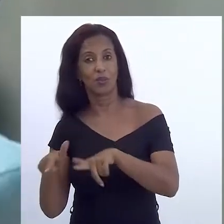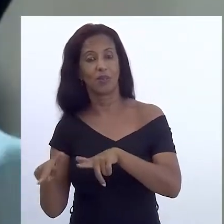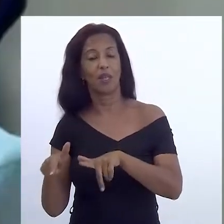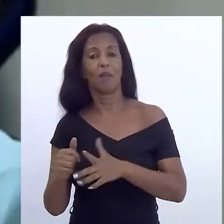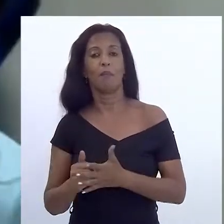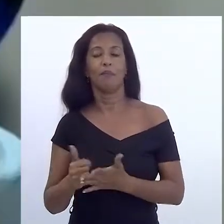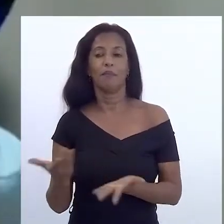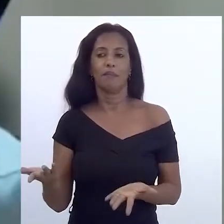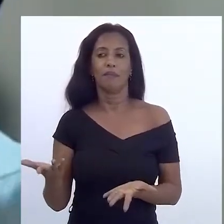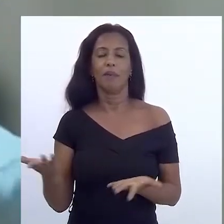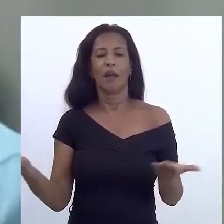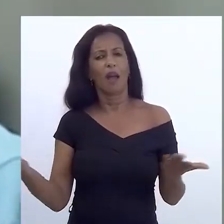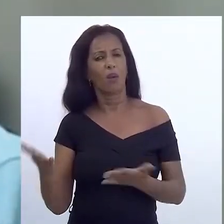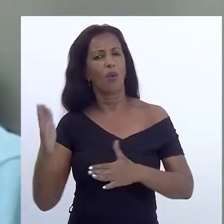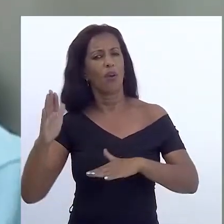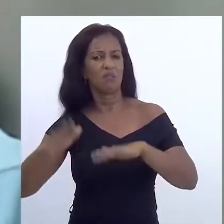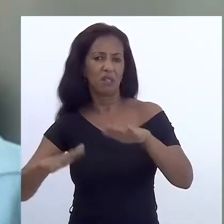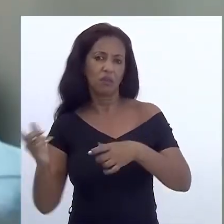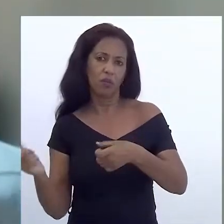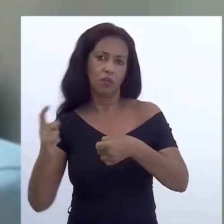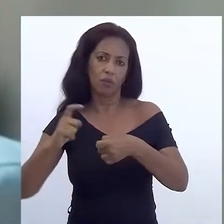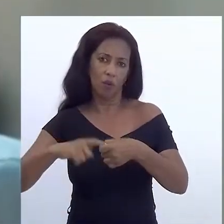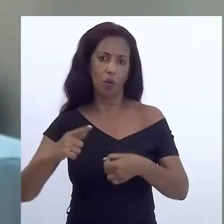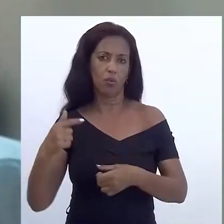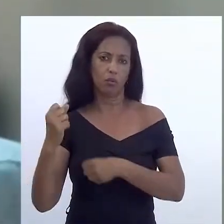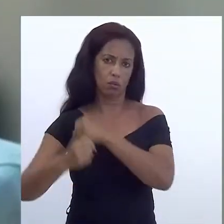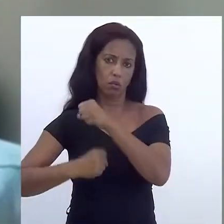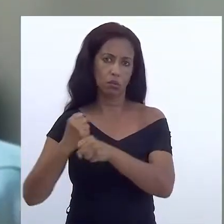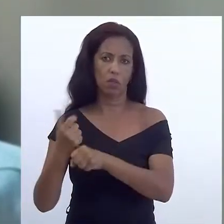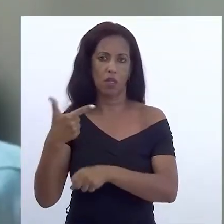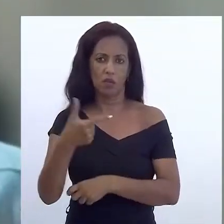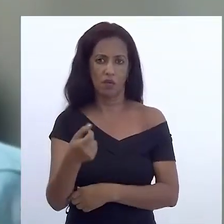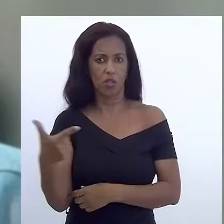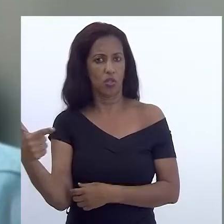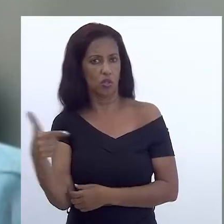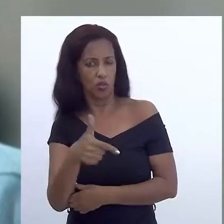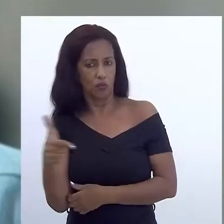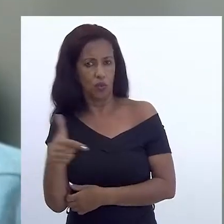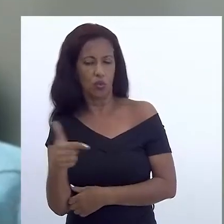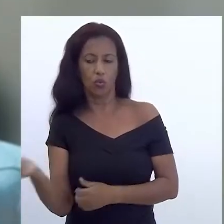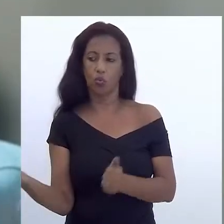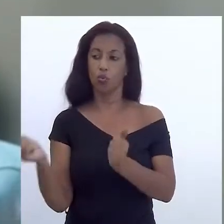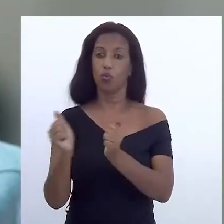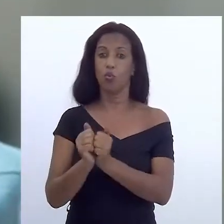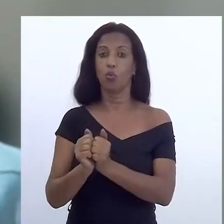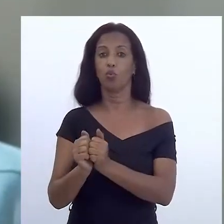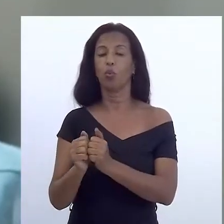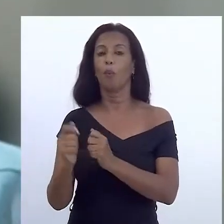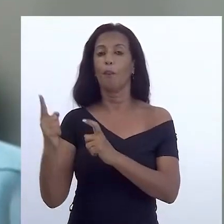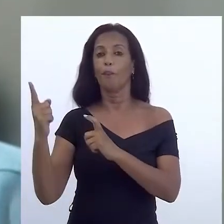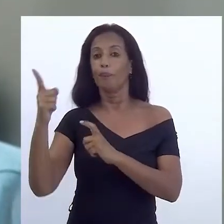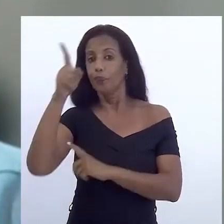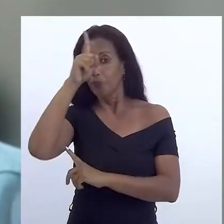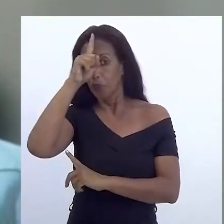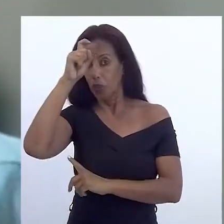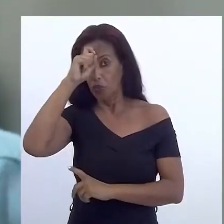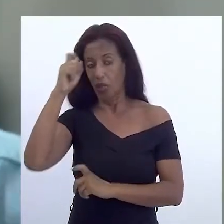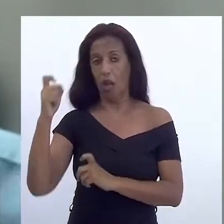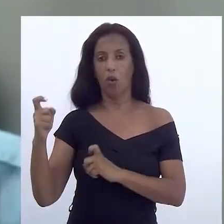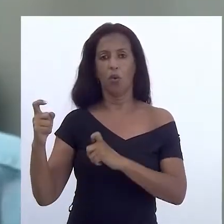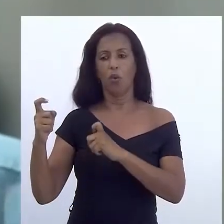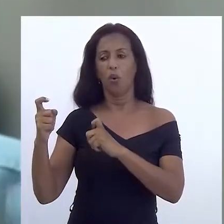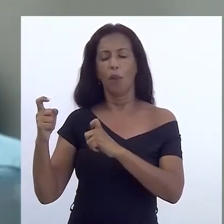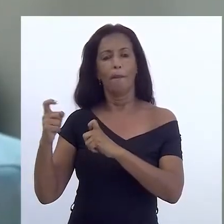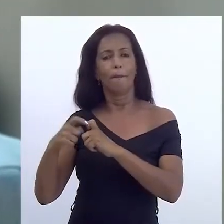ser iniciado, agora talvez venha a ser retomado em 2022, no setor de pediatria do Hospital Universitário Pedro Ernesto, são